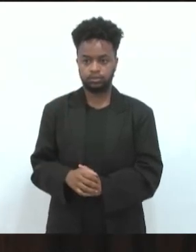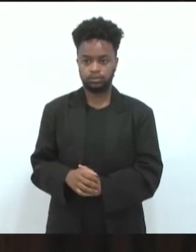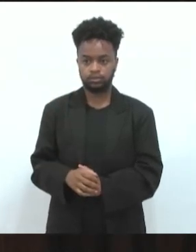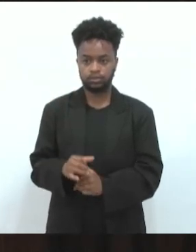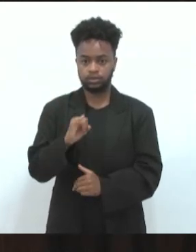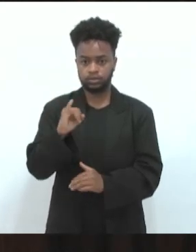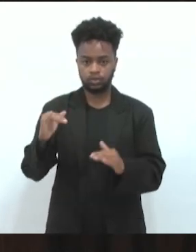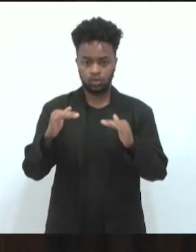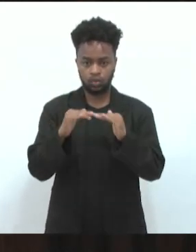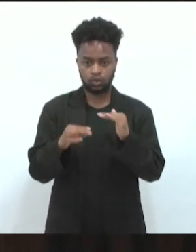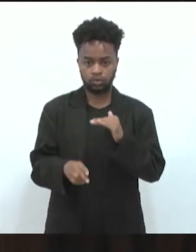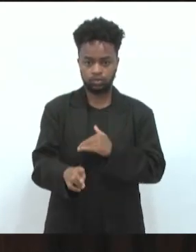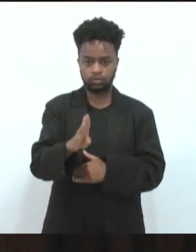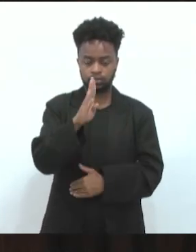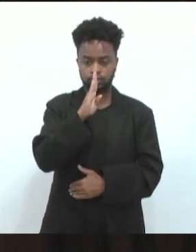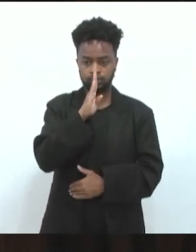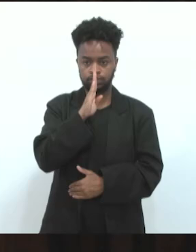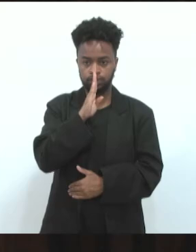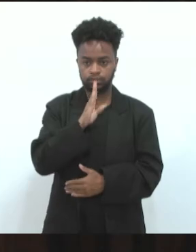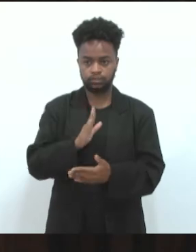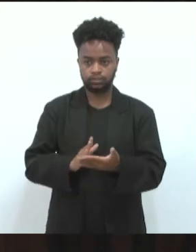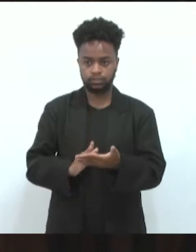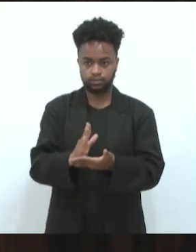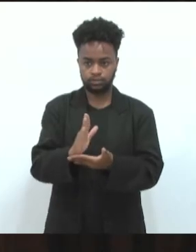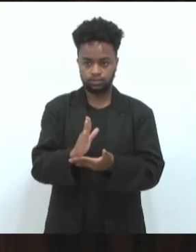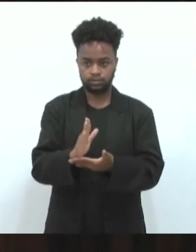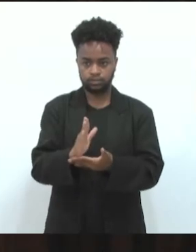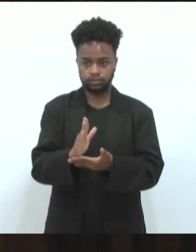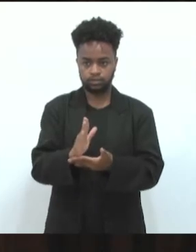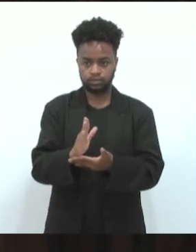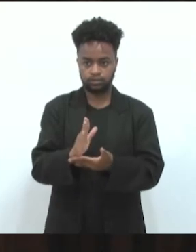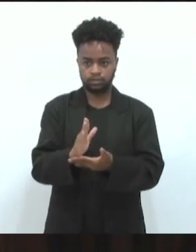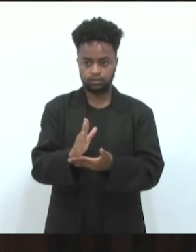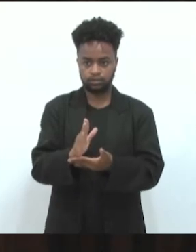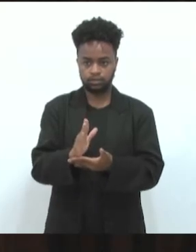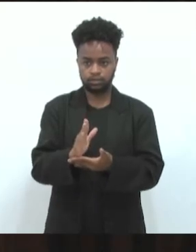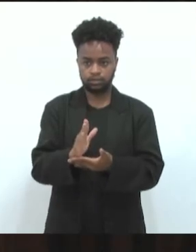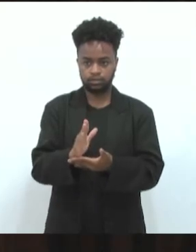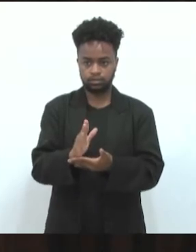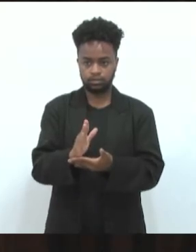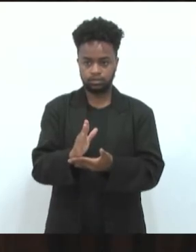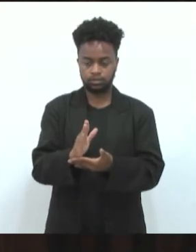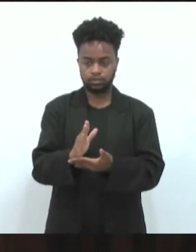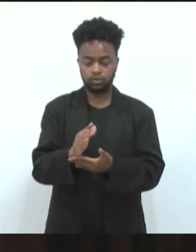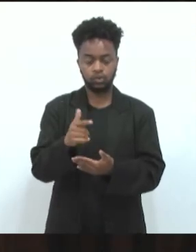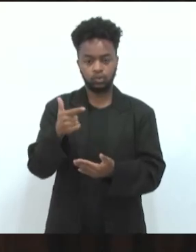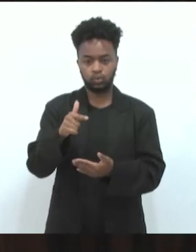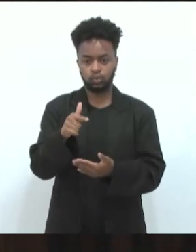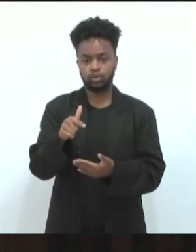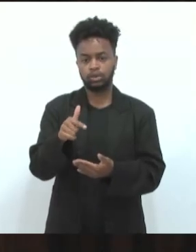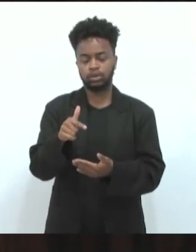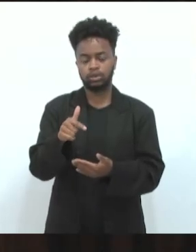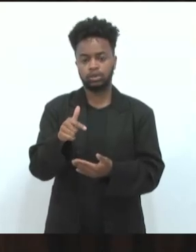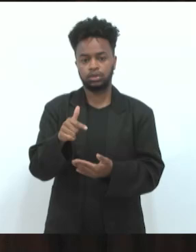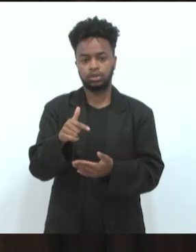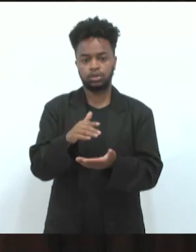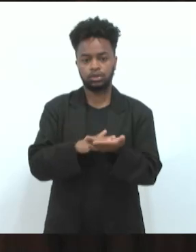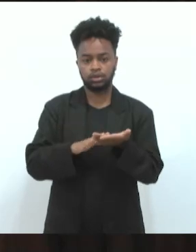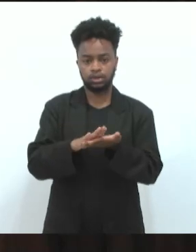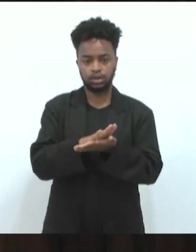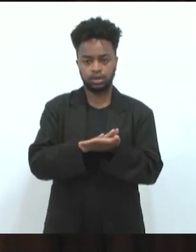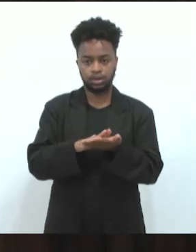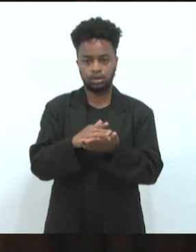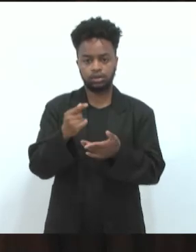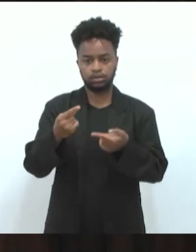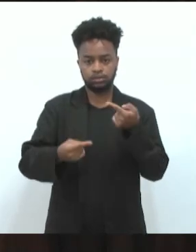que aprovam, permaneçam como estão. Aprovados. Nada mais havendo a tratar. Nada mais havendo